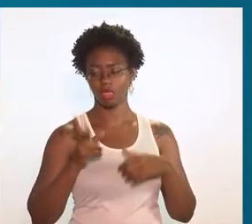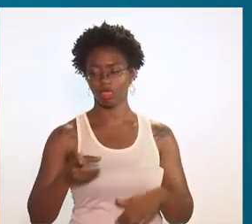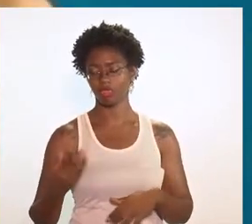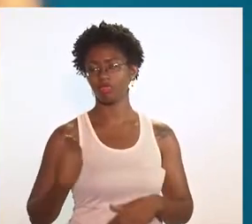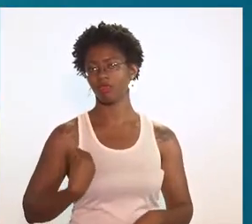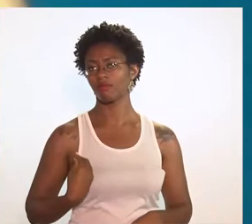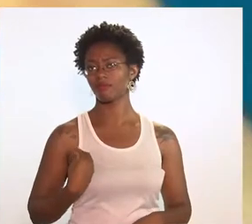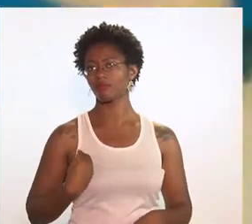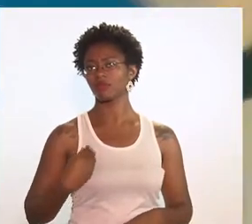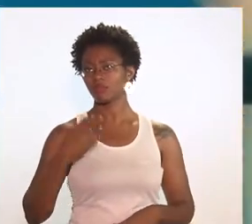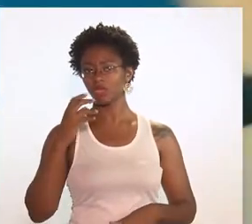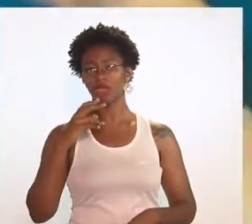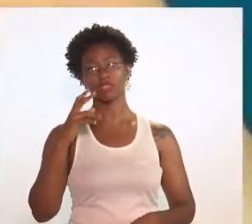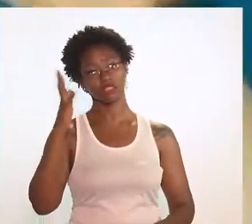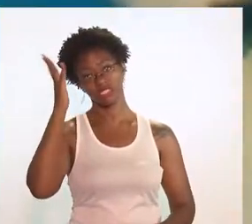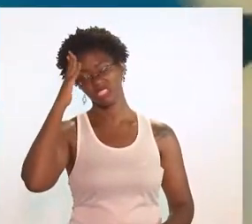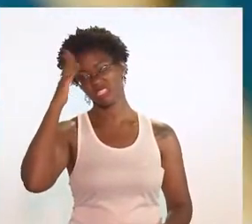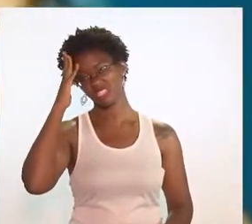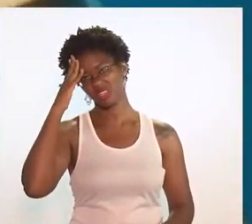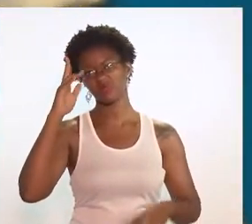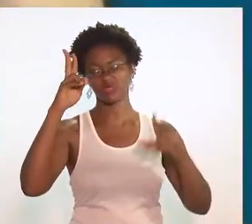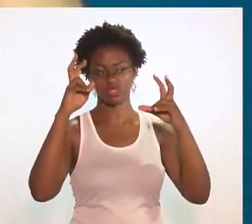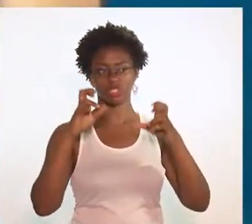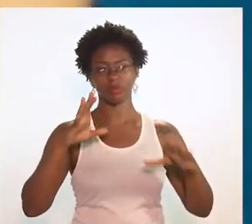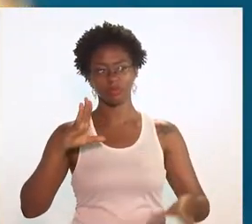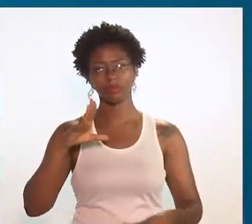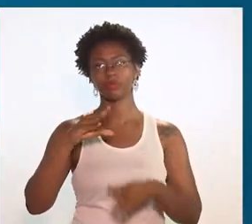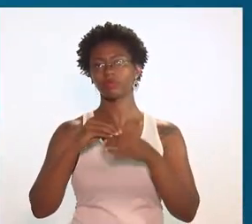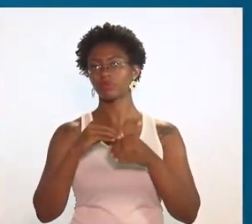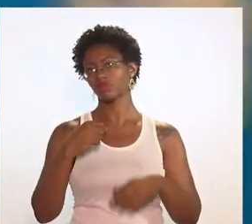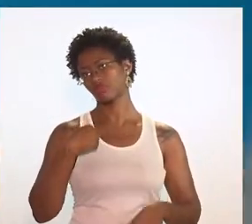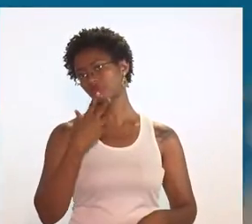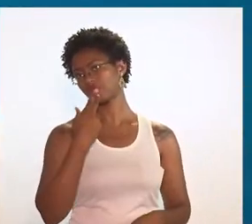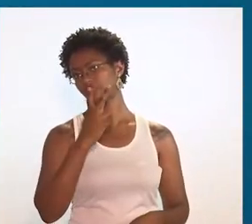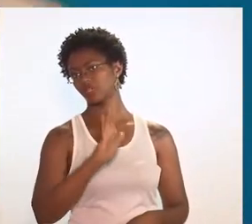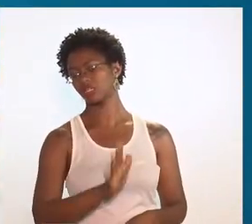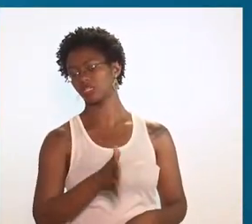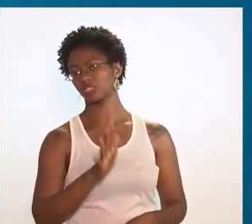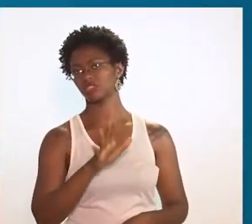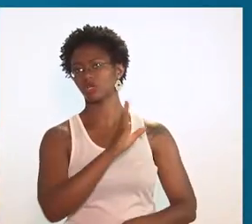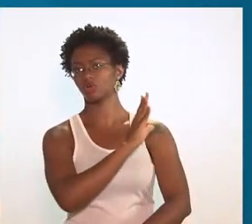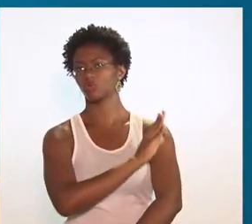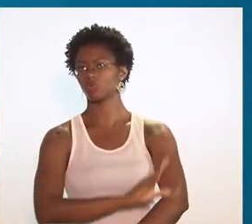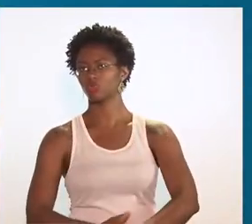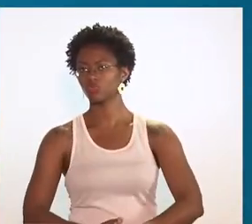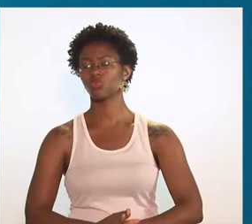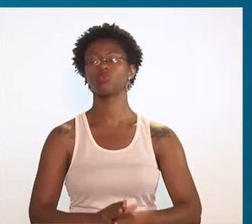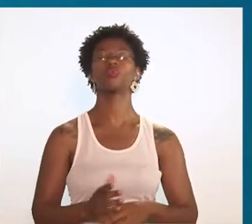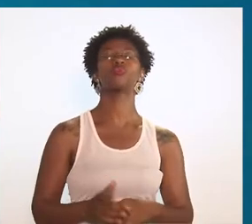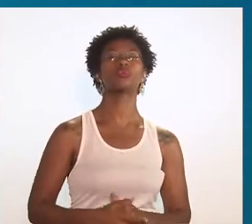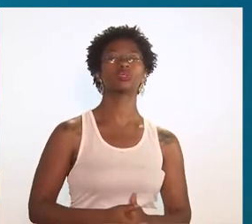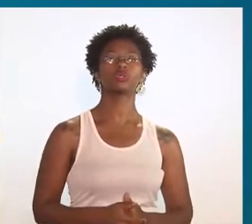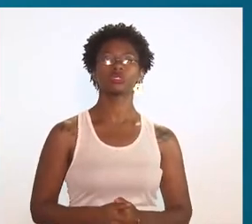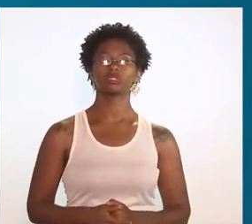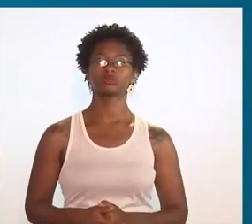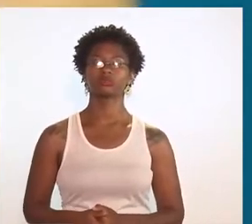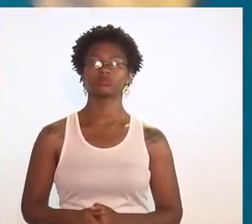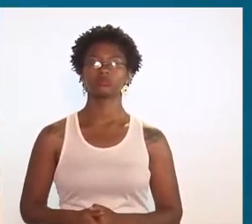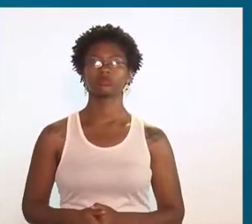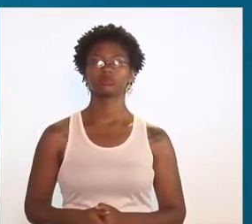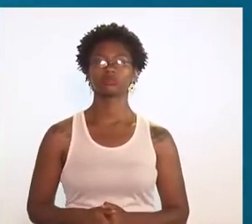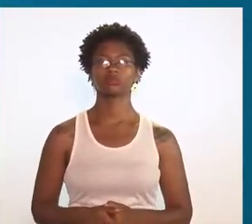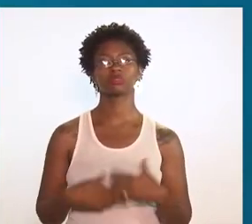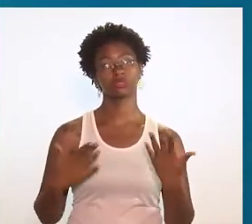para a sistemática da longevidade, tendo essa visão de todos esses temas que são agregados, que eu citei, trabalho, cultura, educação,